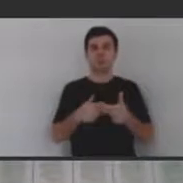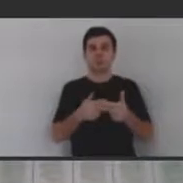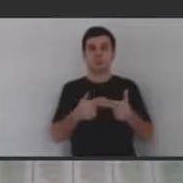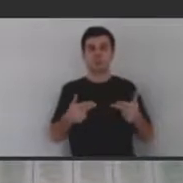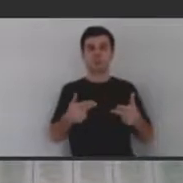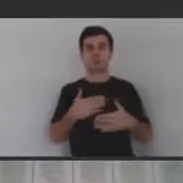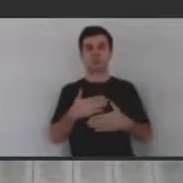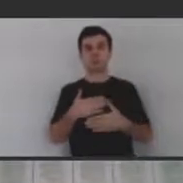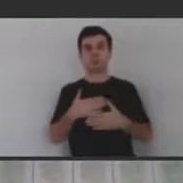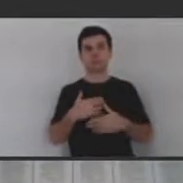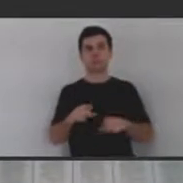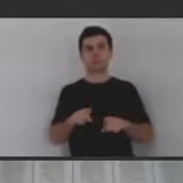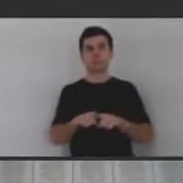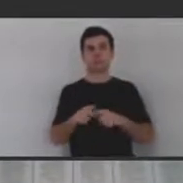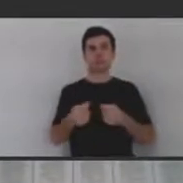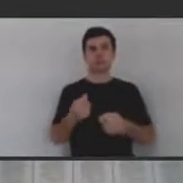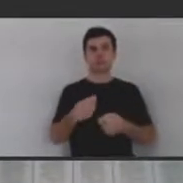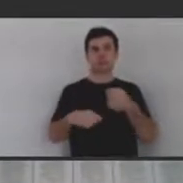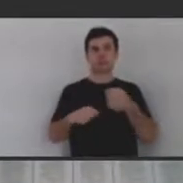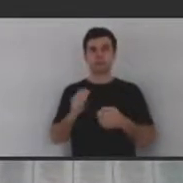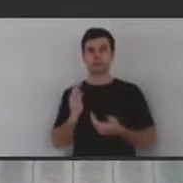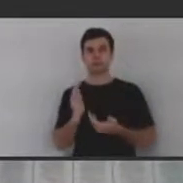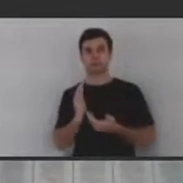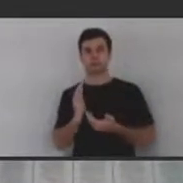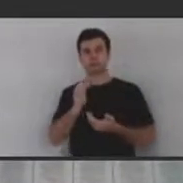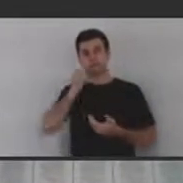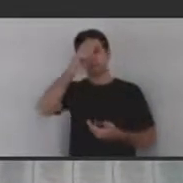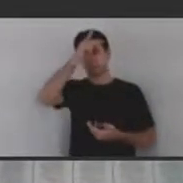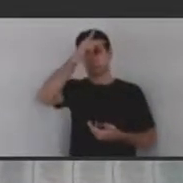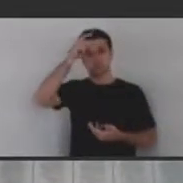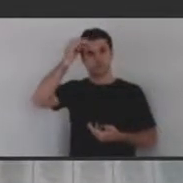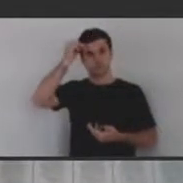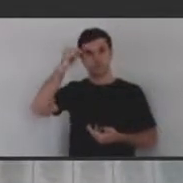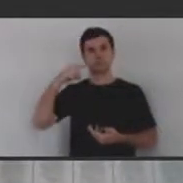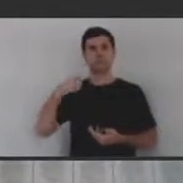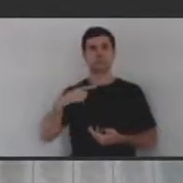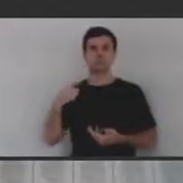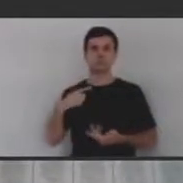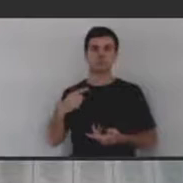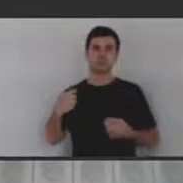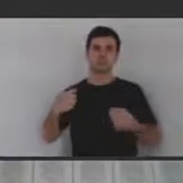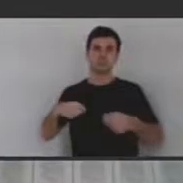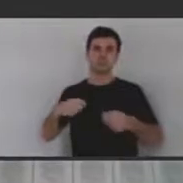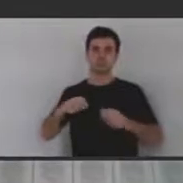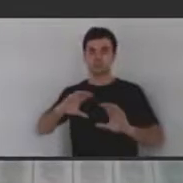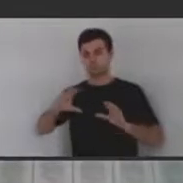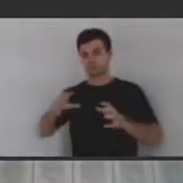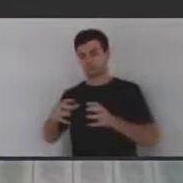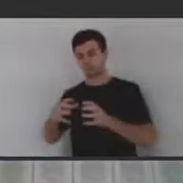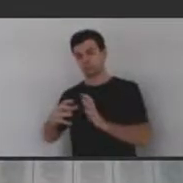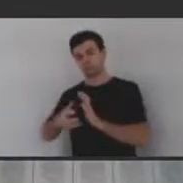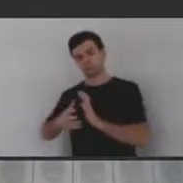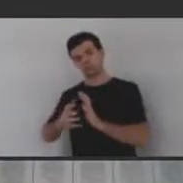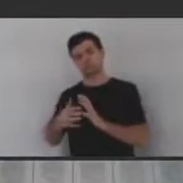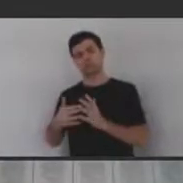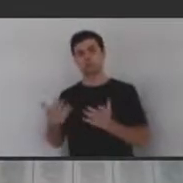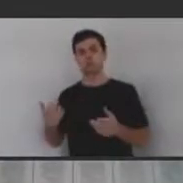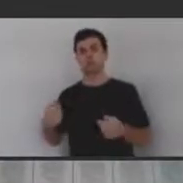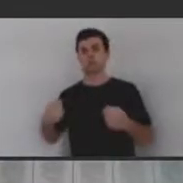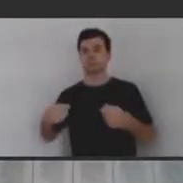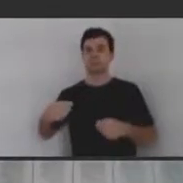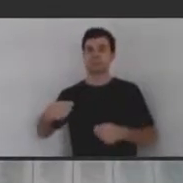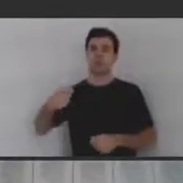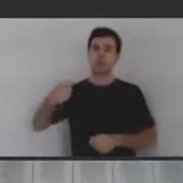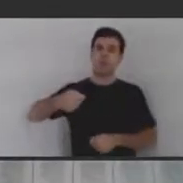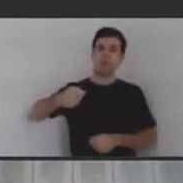pertencentes à administração da Câmara Municipal, ressalva a realização da convenção partidária, sendo nesse caso obrigatoriedade